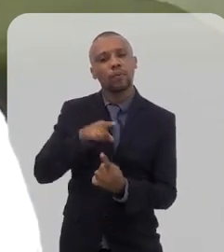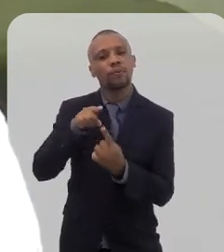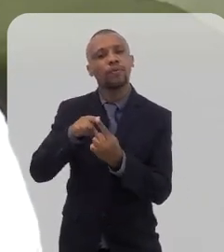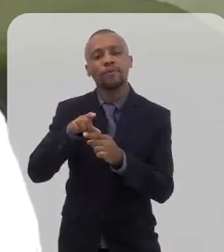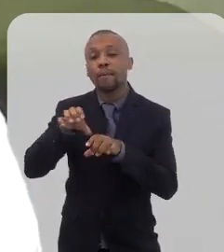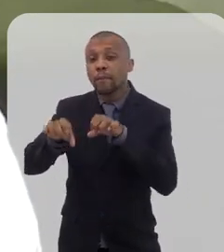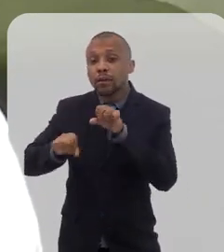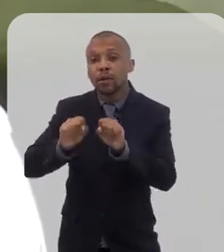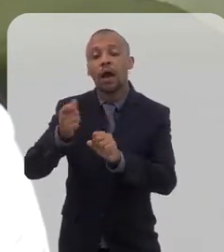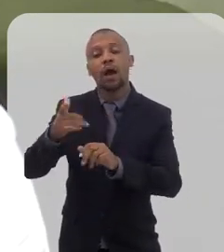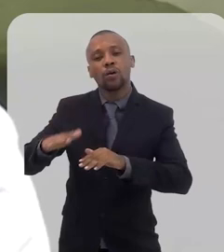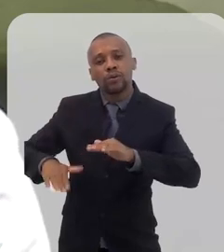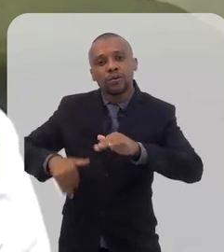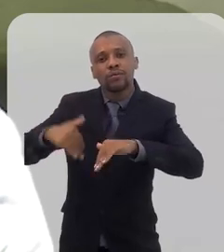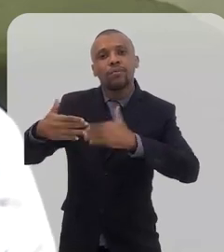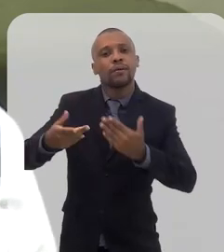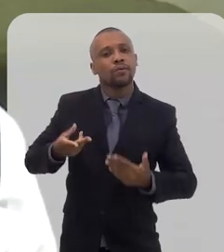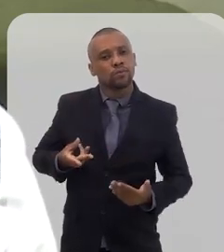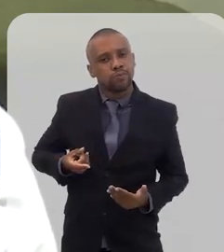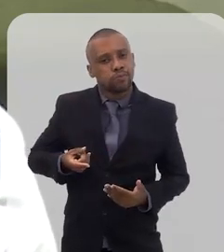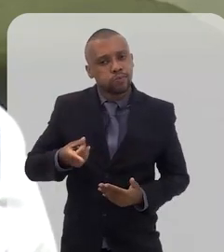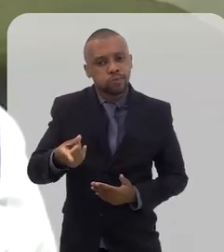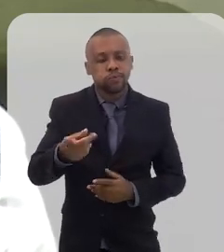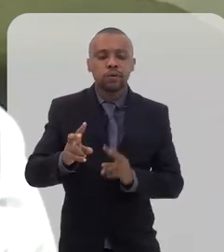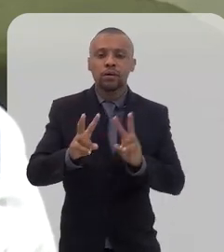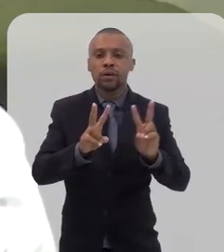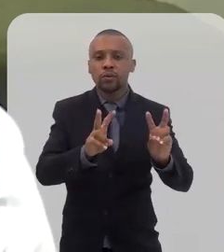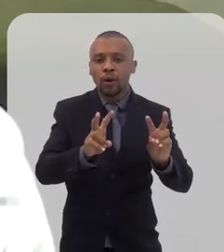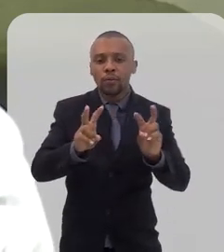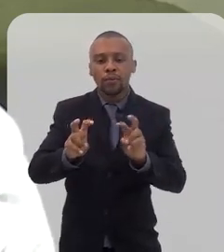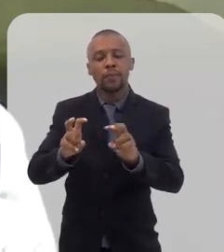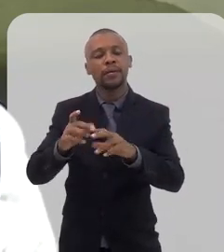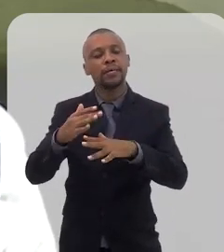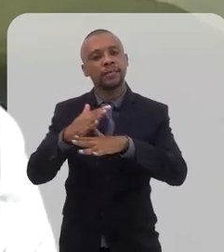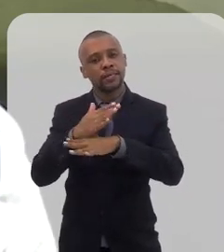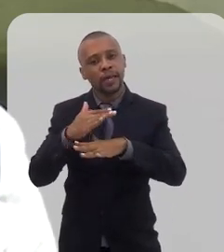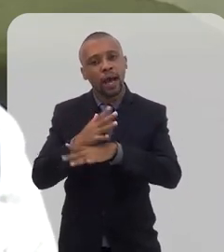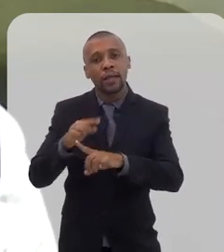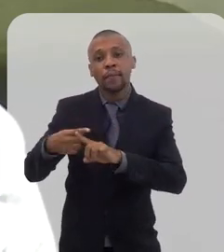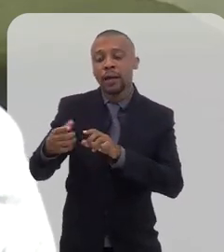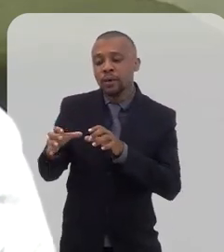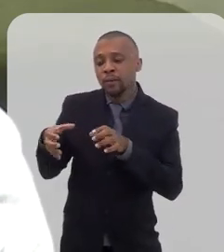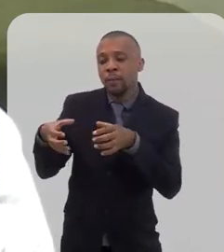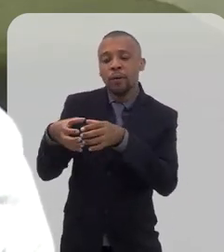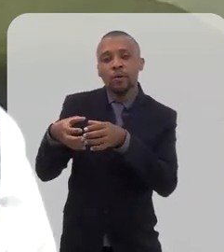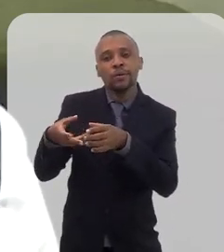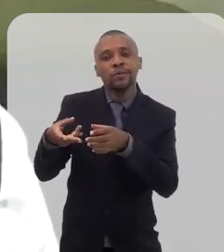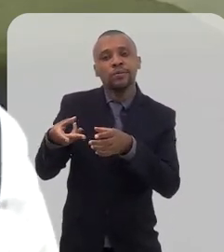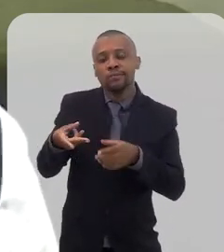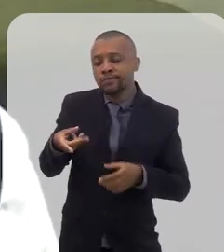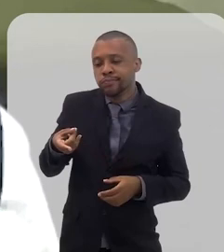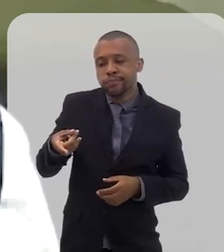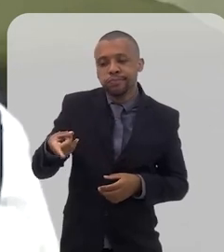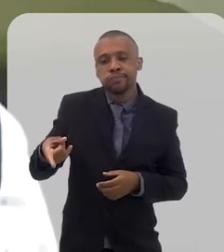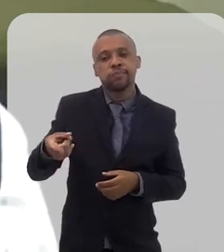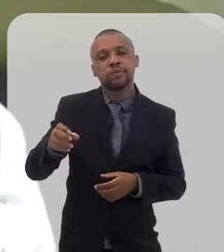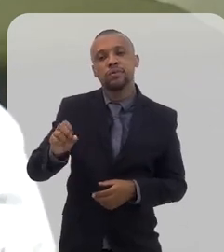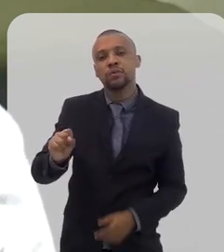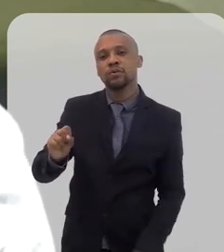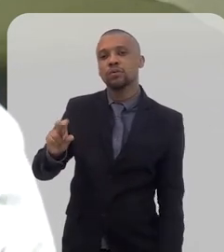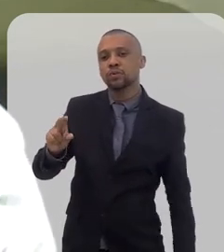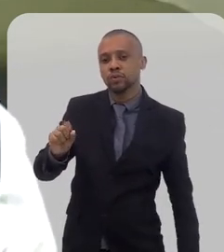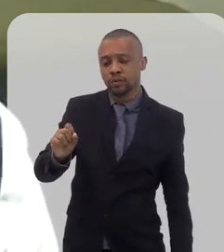atender os objetivos de desenvolvimento sustentável em questão de cidades, cidades e comunidades mais sustentáveis, né? Então